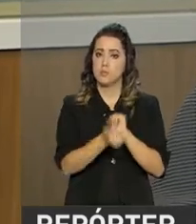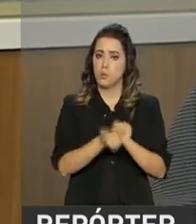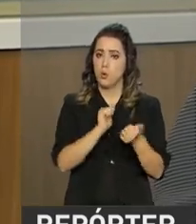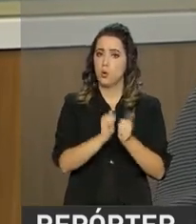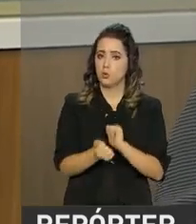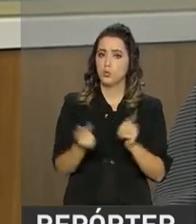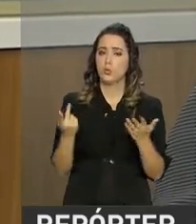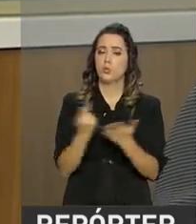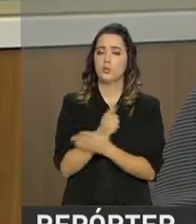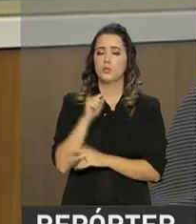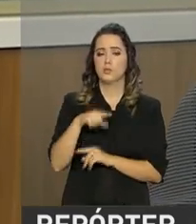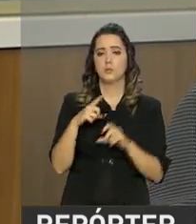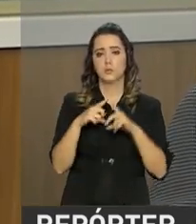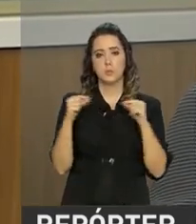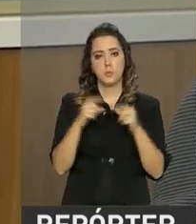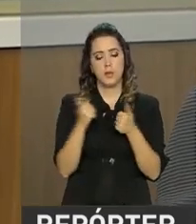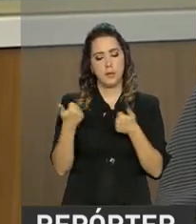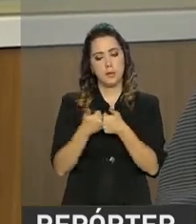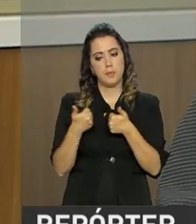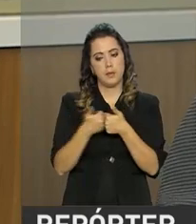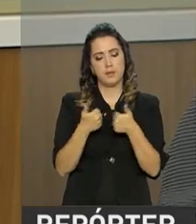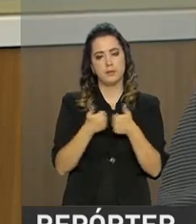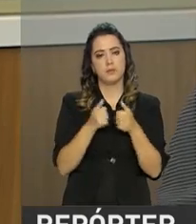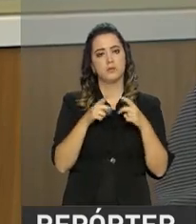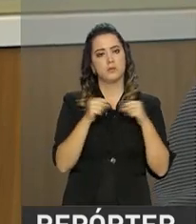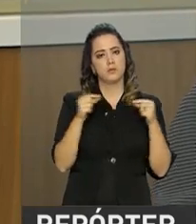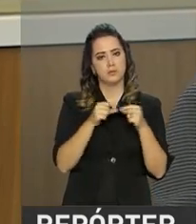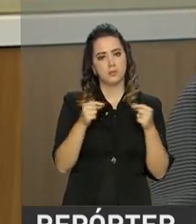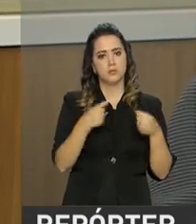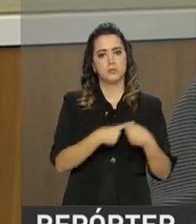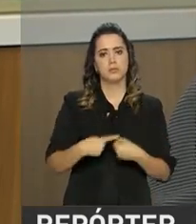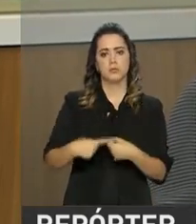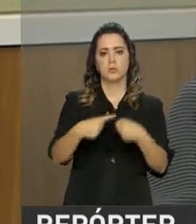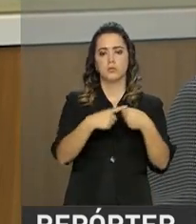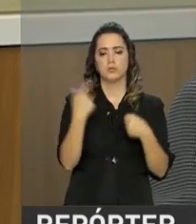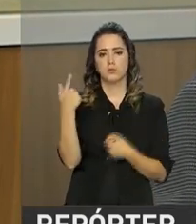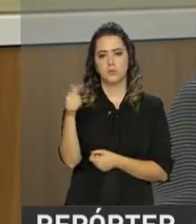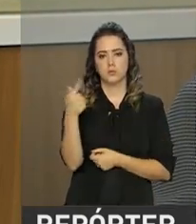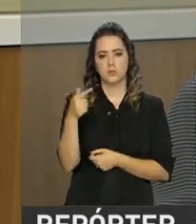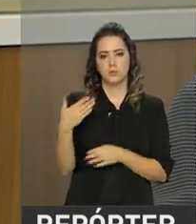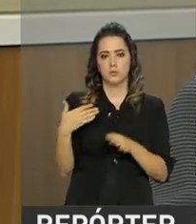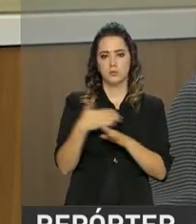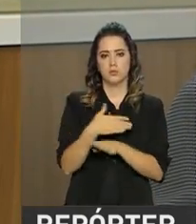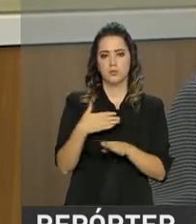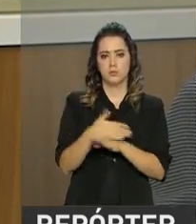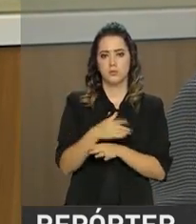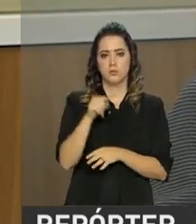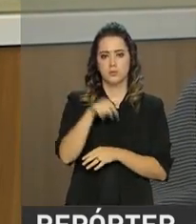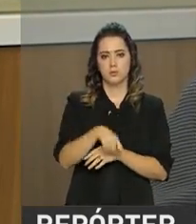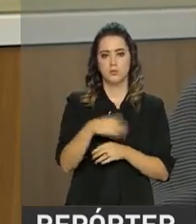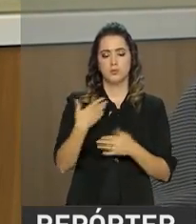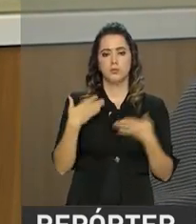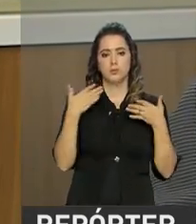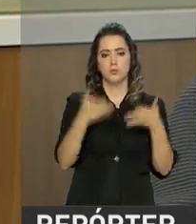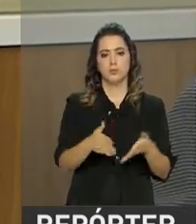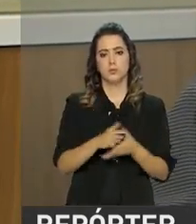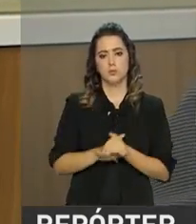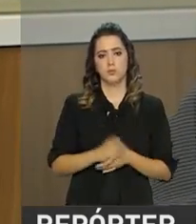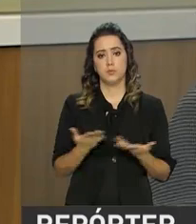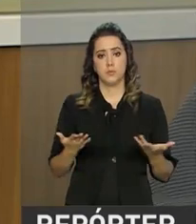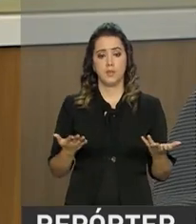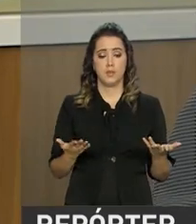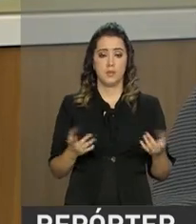quem está no entorno de brasília é cidades próximas como goiânia tentar então vi pra participar